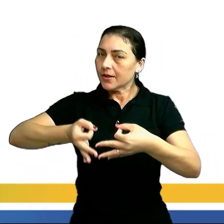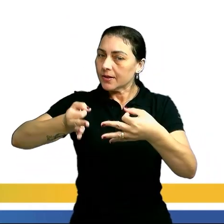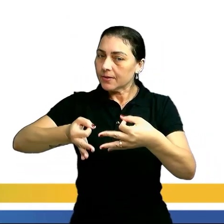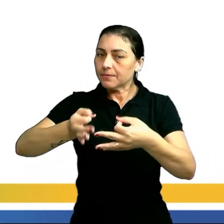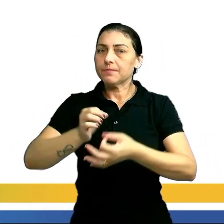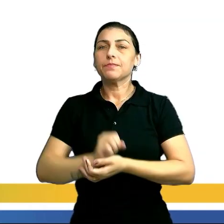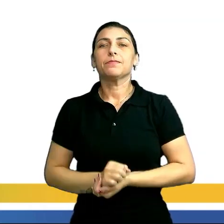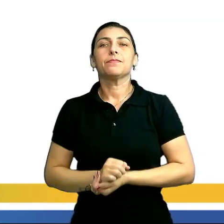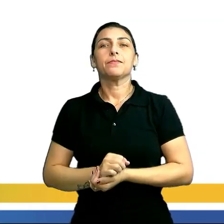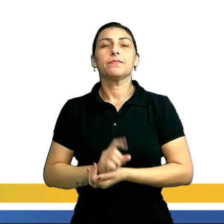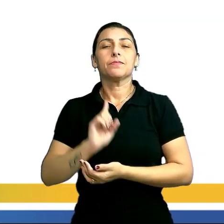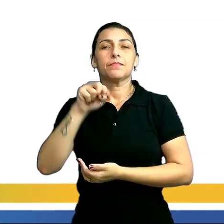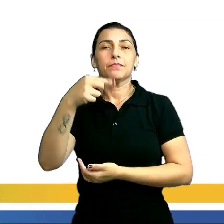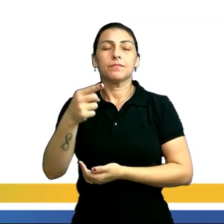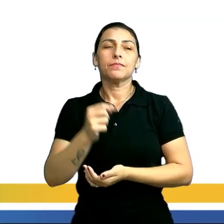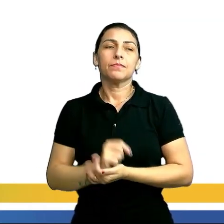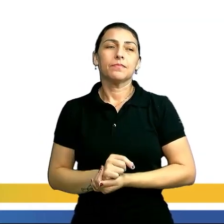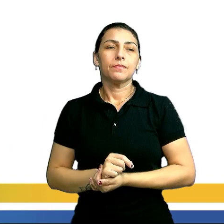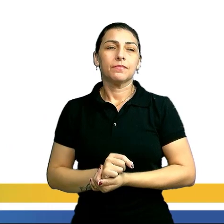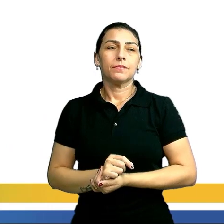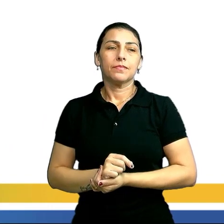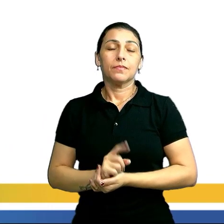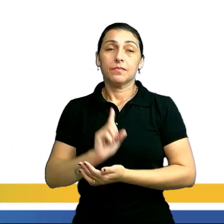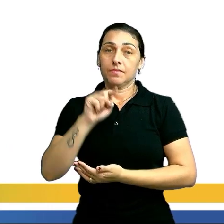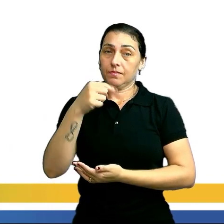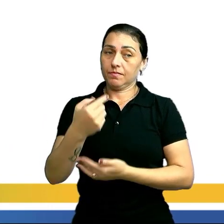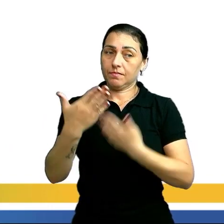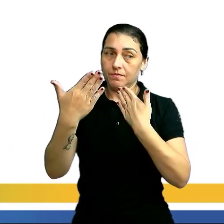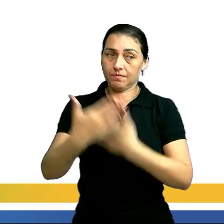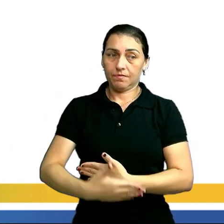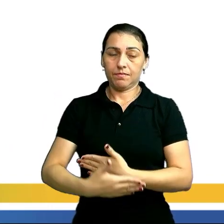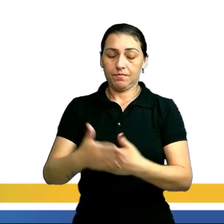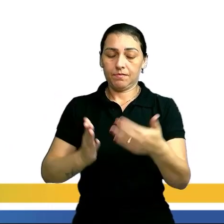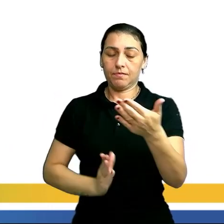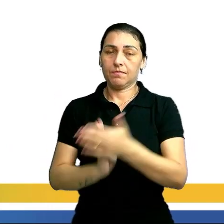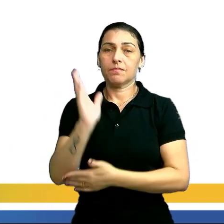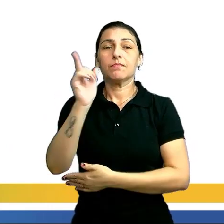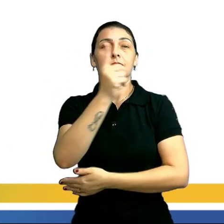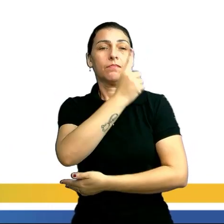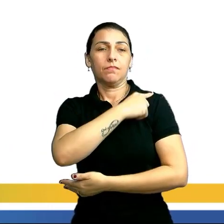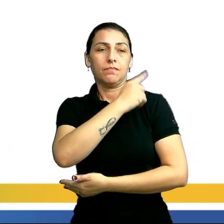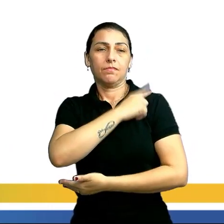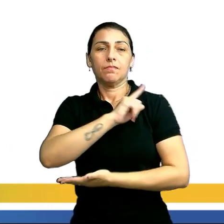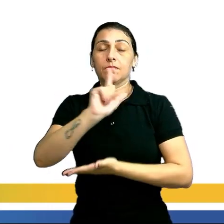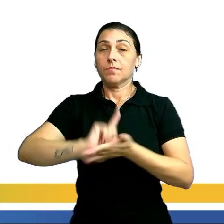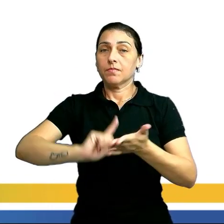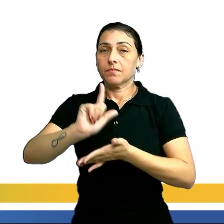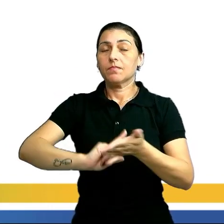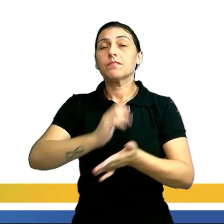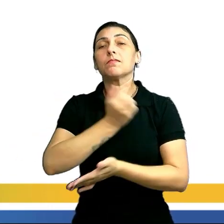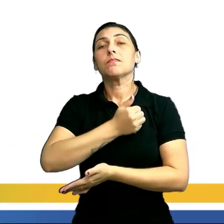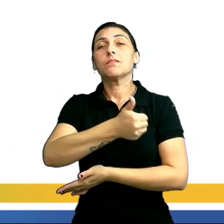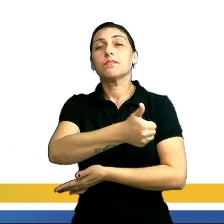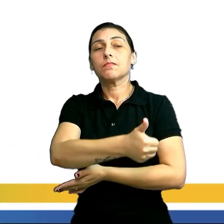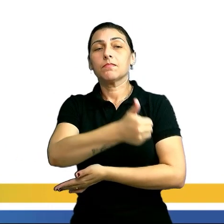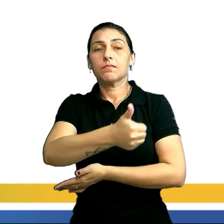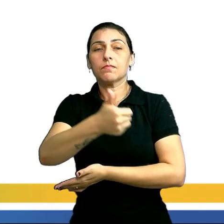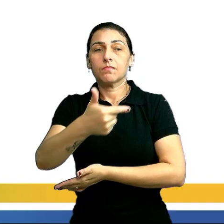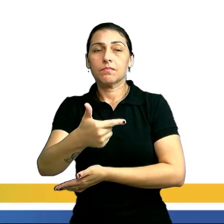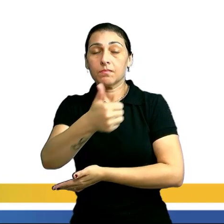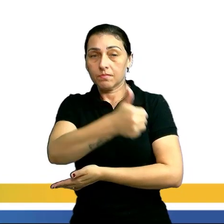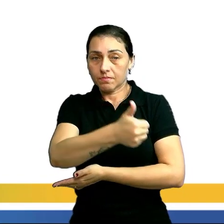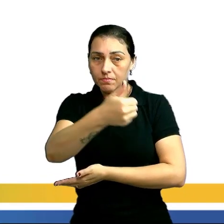acertou. Ok? Vamos para a próxima. A próxima é a questão lá da página 14, questão 5, ainda do Aprova